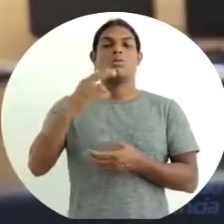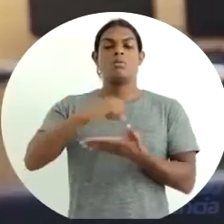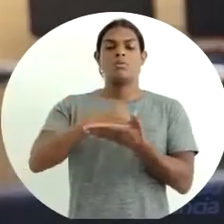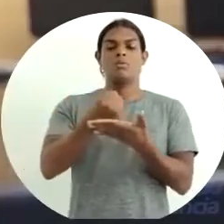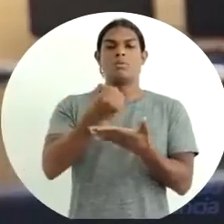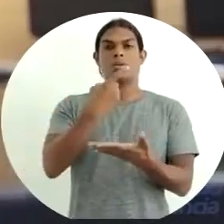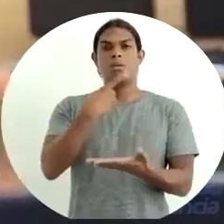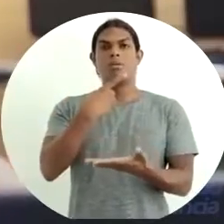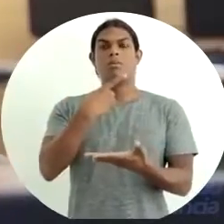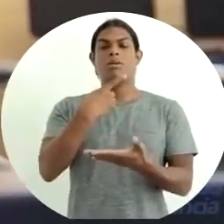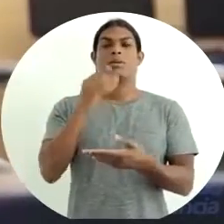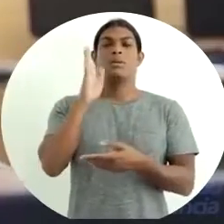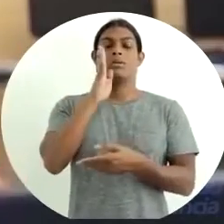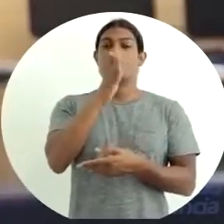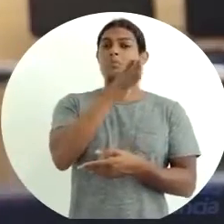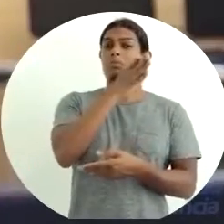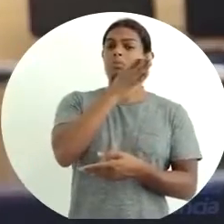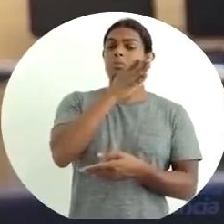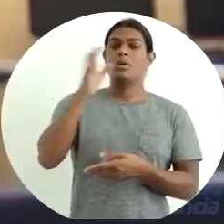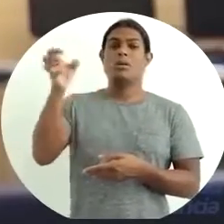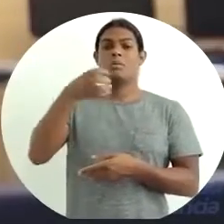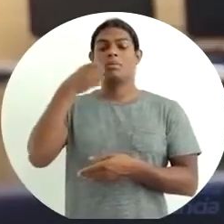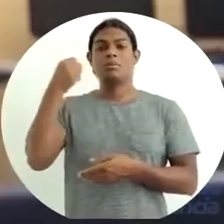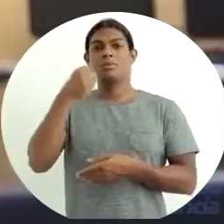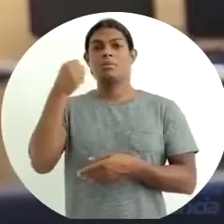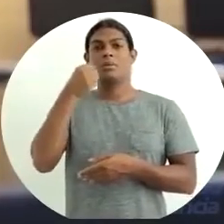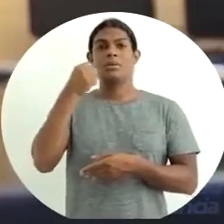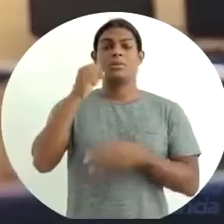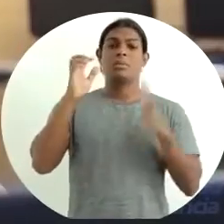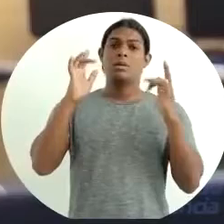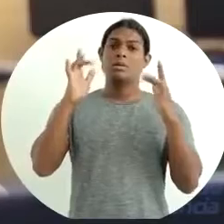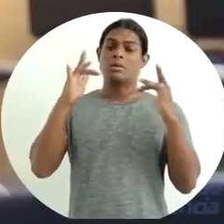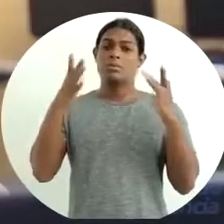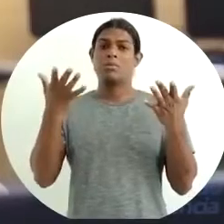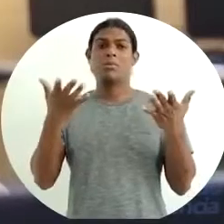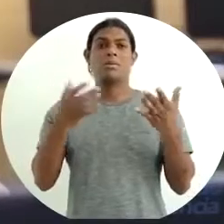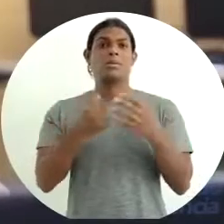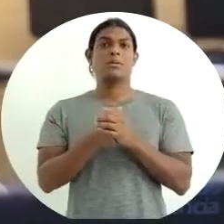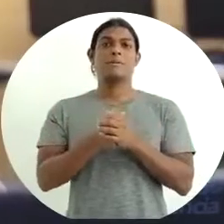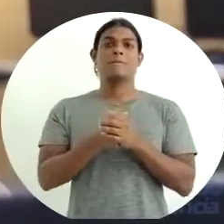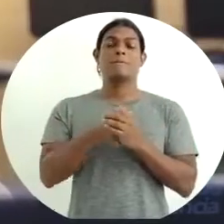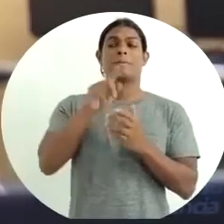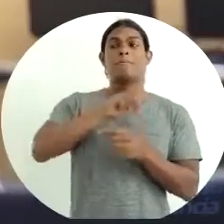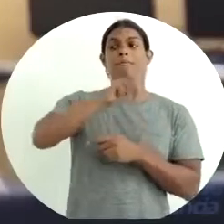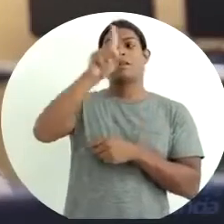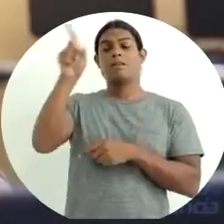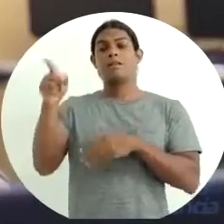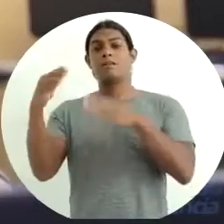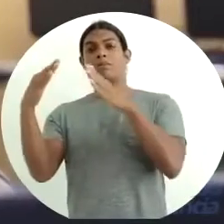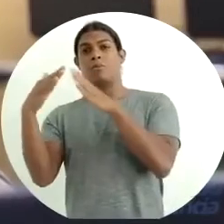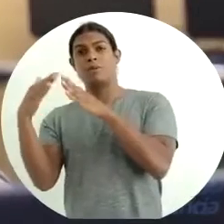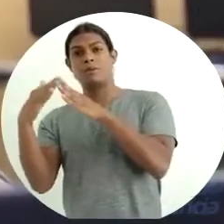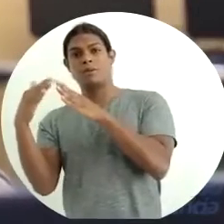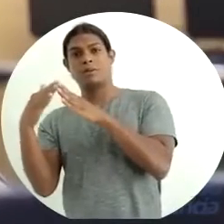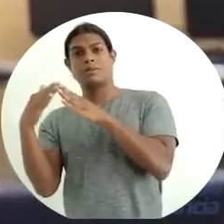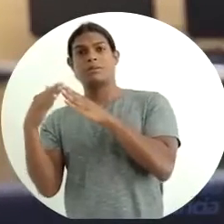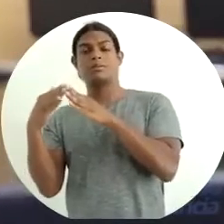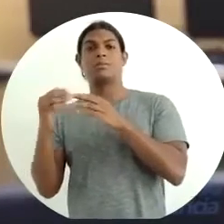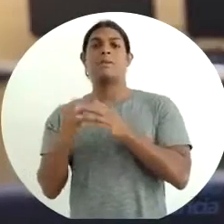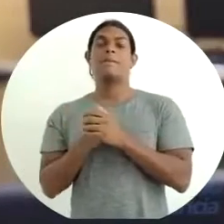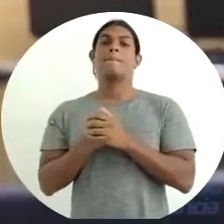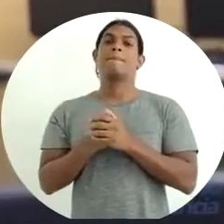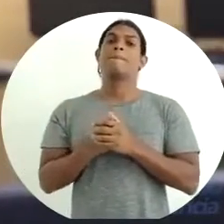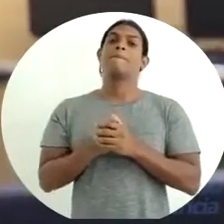amigos, para num bar, para namorar, para fazer qualquer outra atividade que não é aquela que é normal no sentido e no trajeto da sua casa,